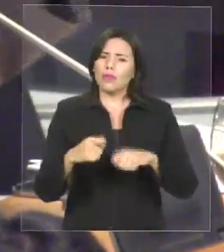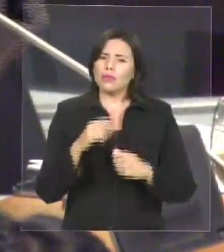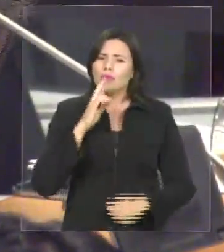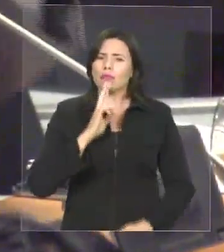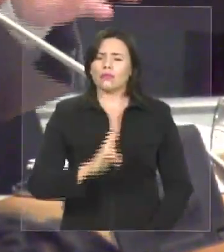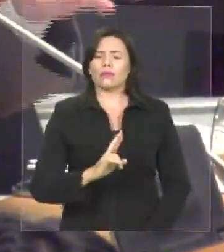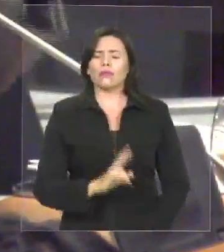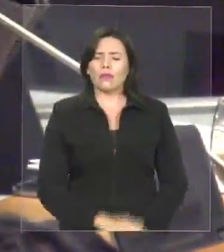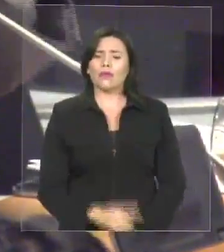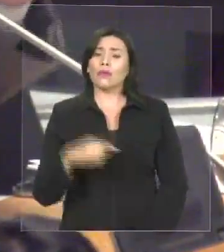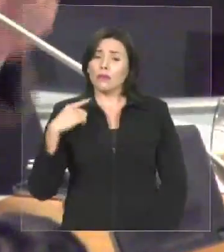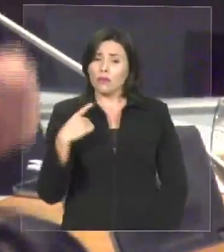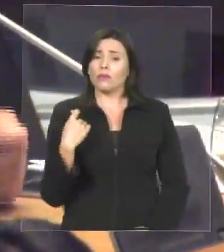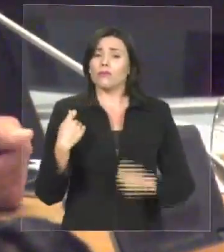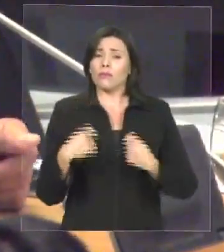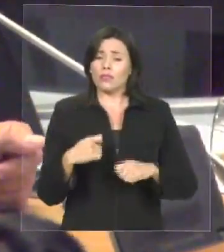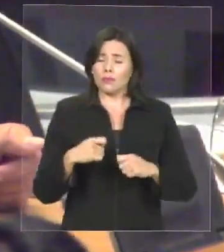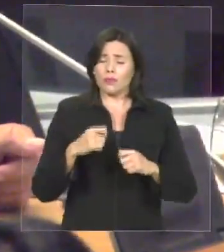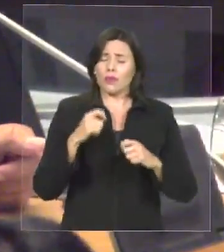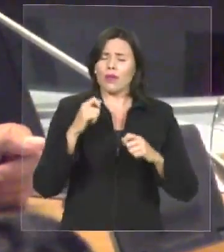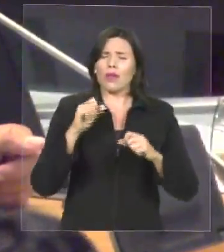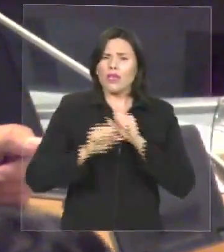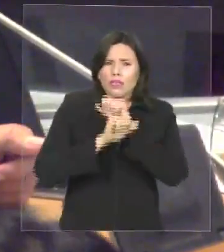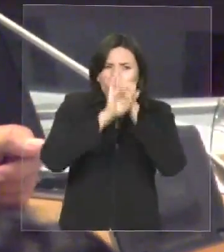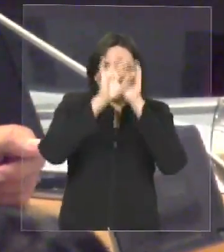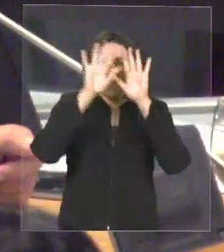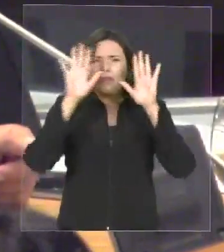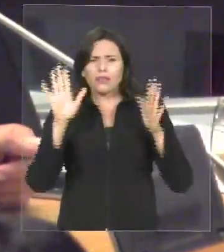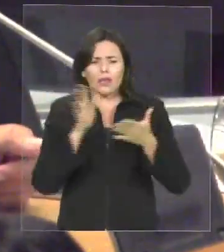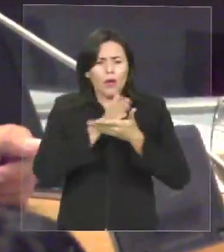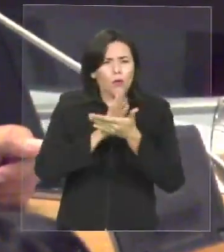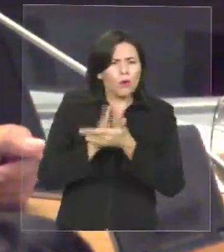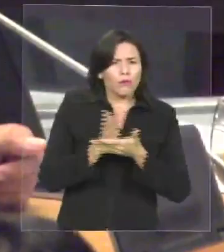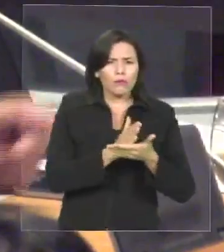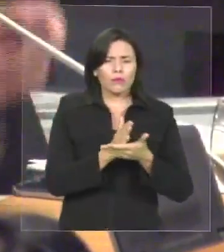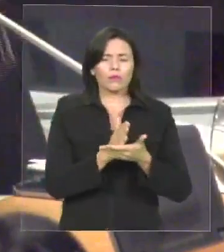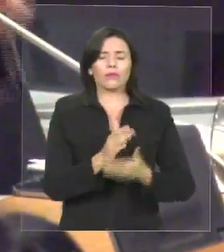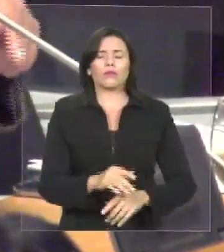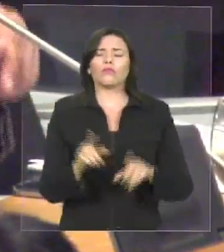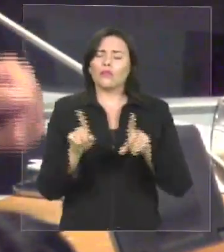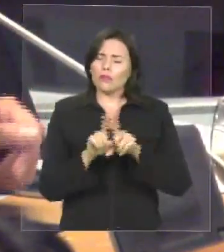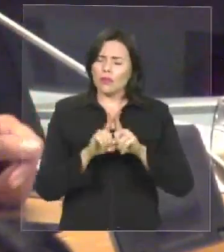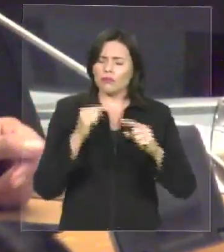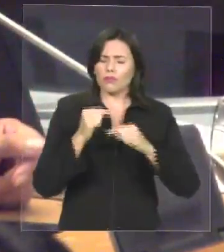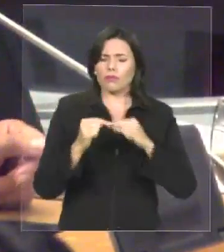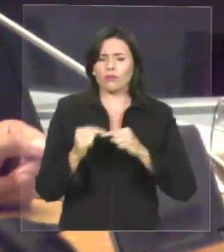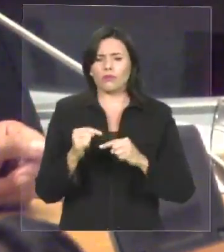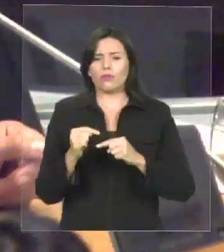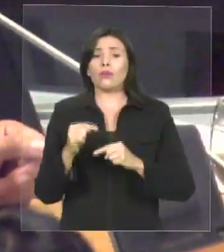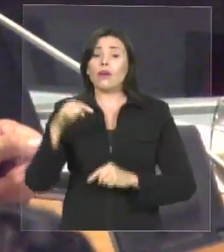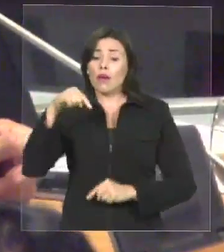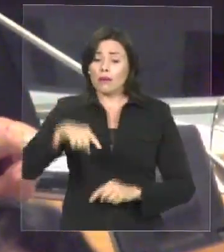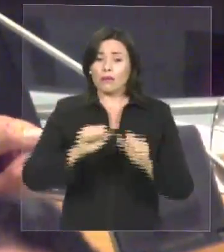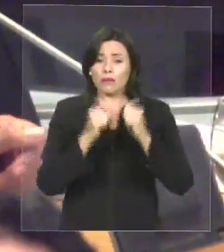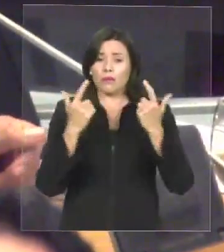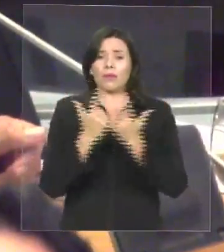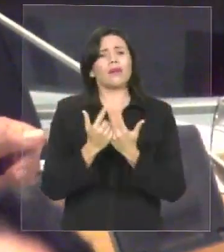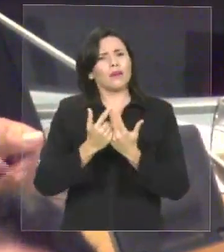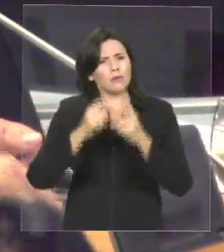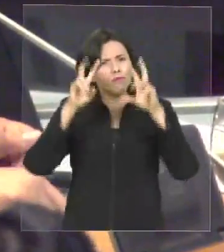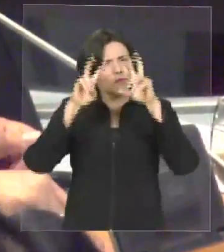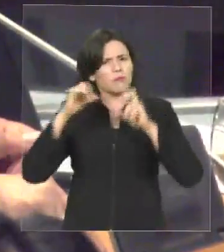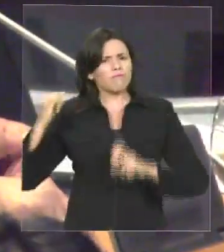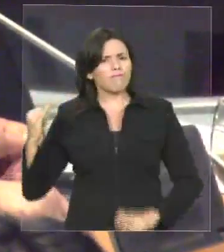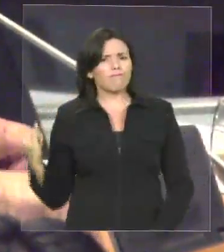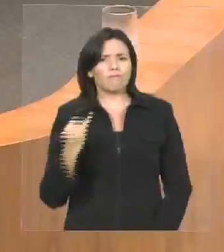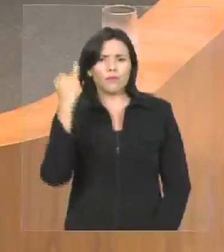importante para nós rediscutirmos e me colocar à sua disposição também, para que, de forma conjunta, esta casa possa voltar a esse tema muito importante para o Maranhão. Muito obrigado. Muito